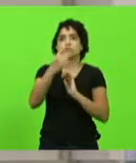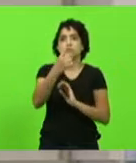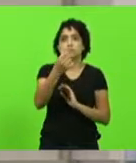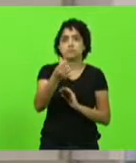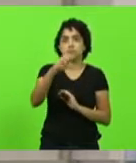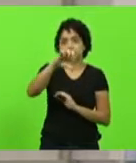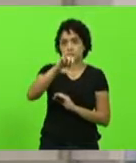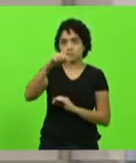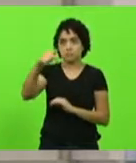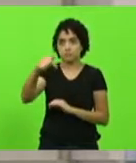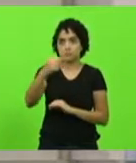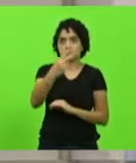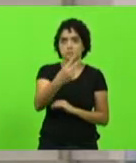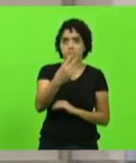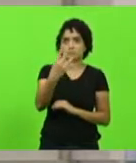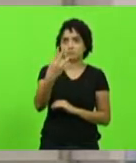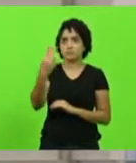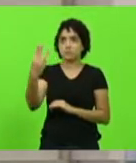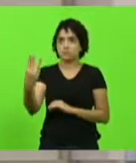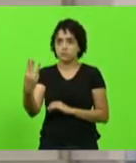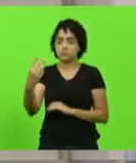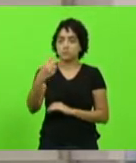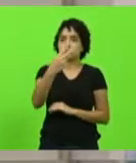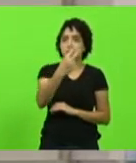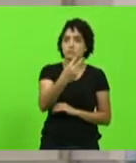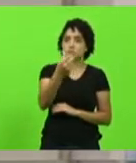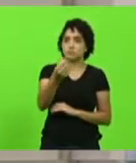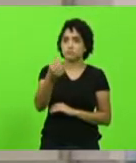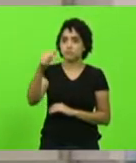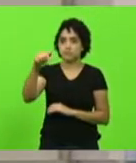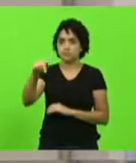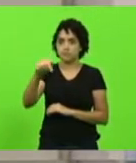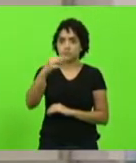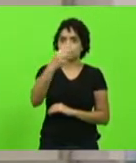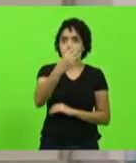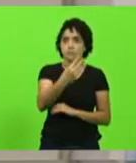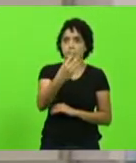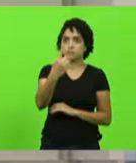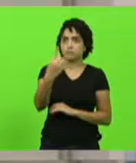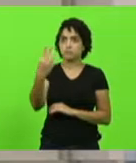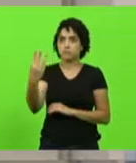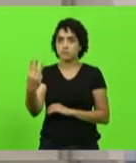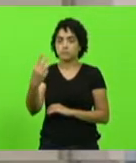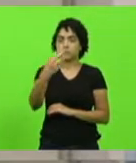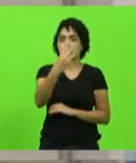197, 243, 267, 313 e